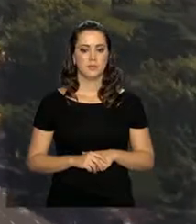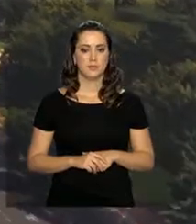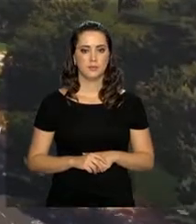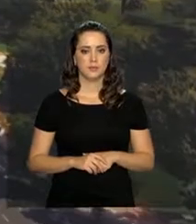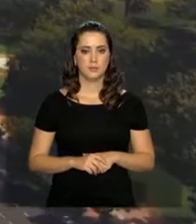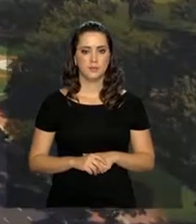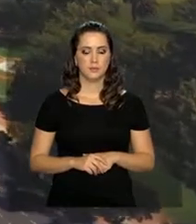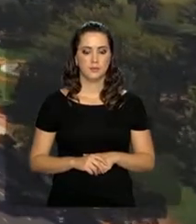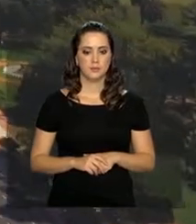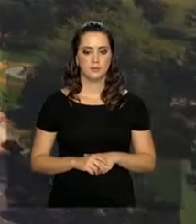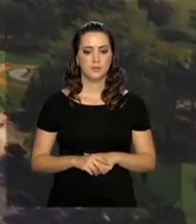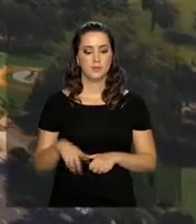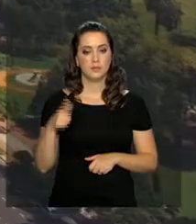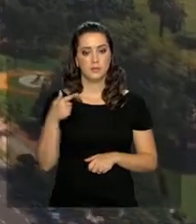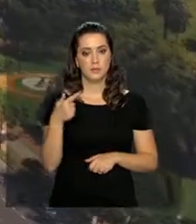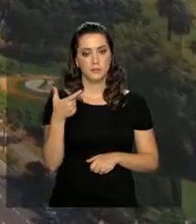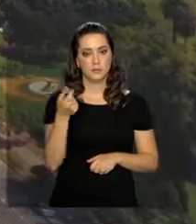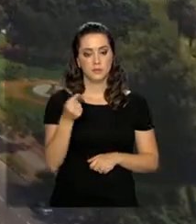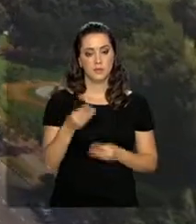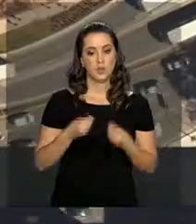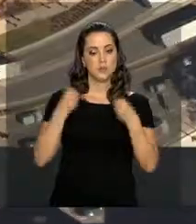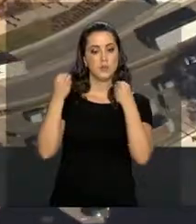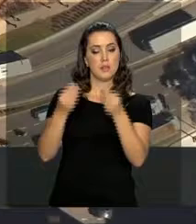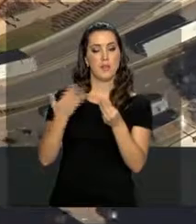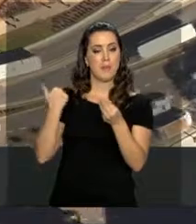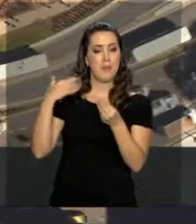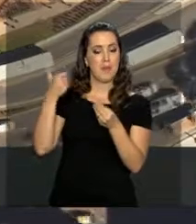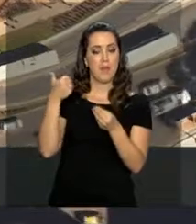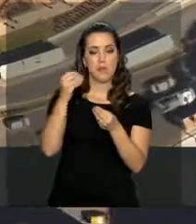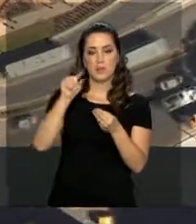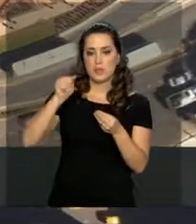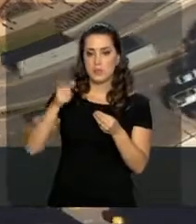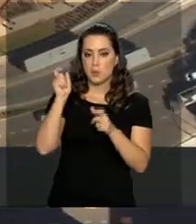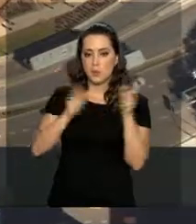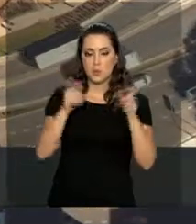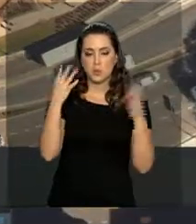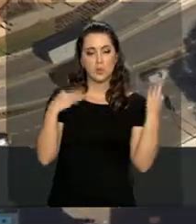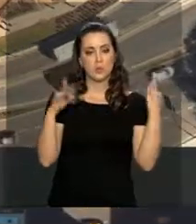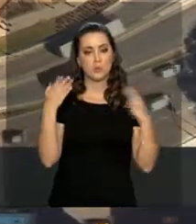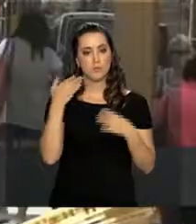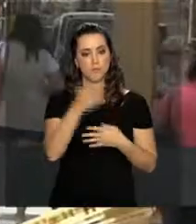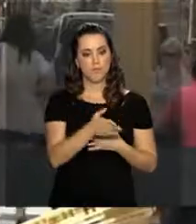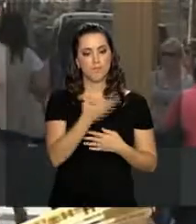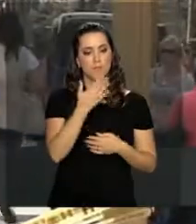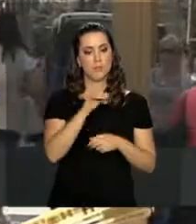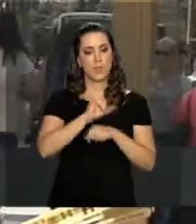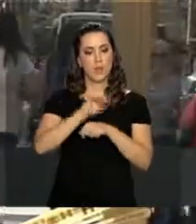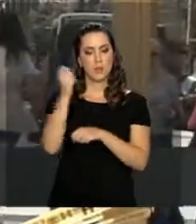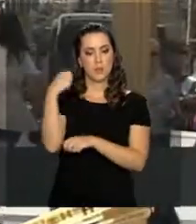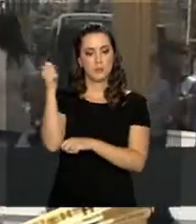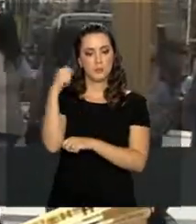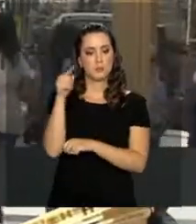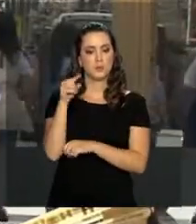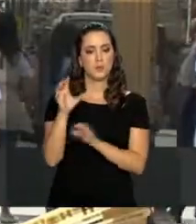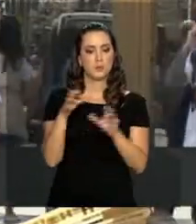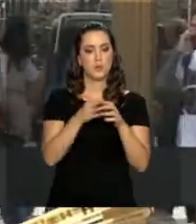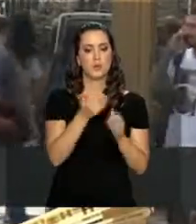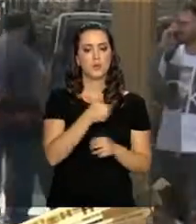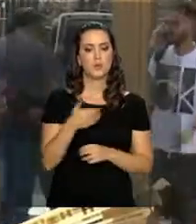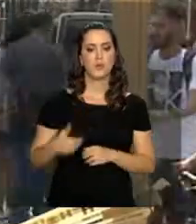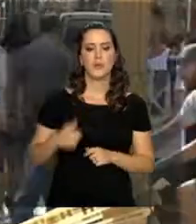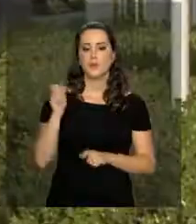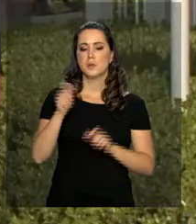o g20 deve trazer mais de 10 mil visitantes a buenos aires entre delegações de governos